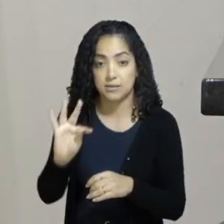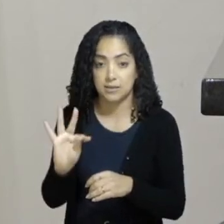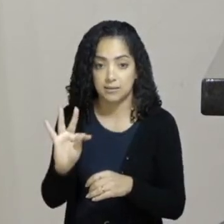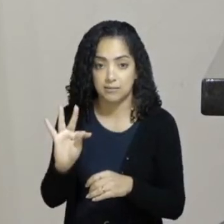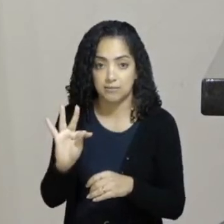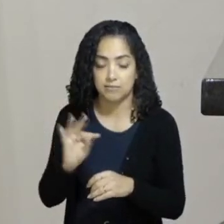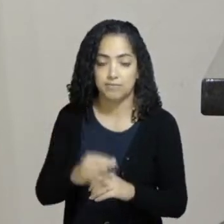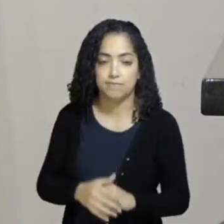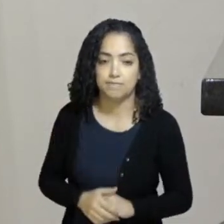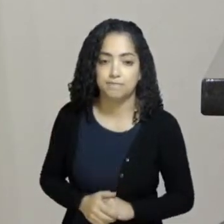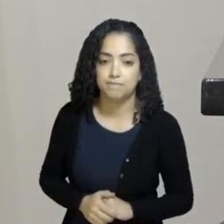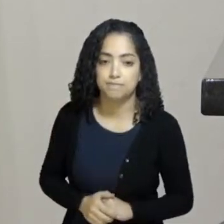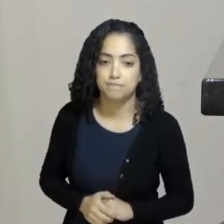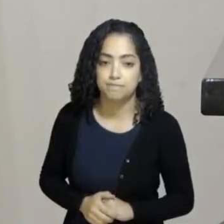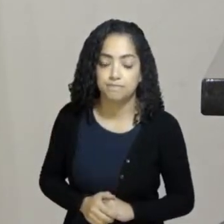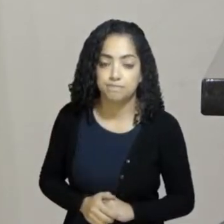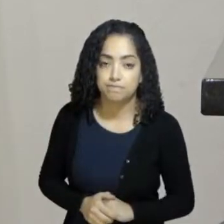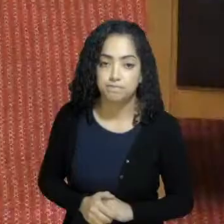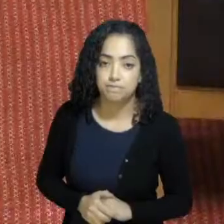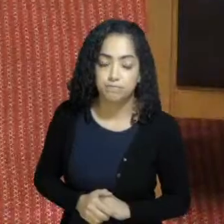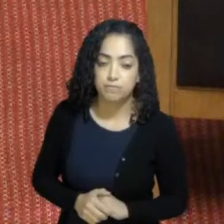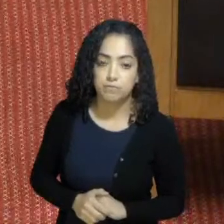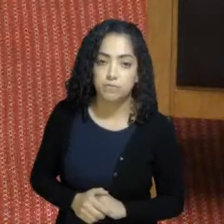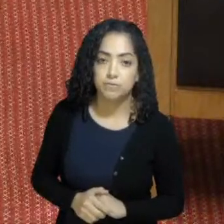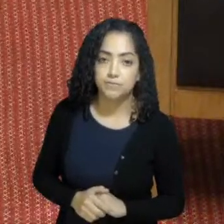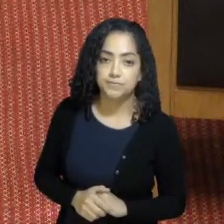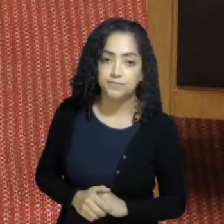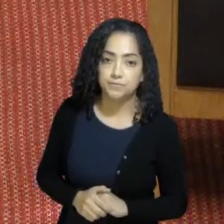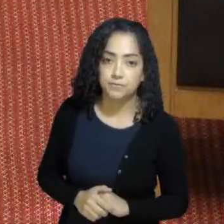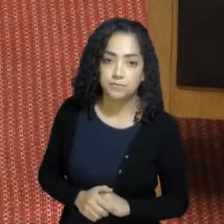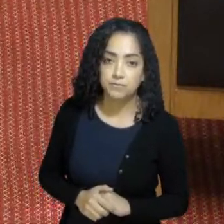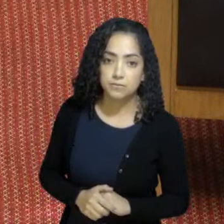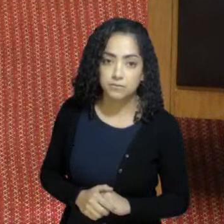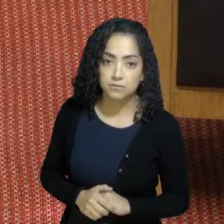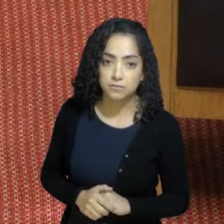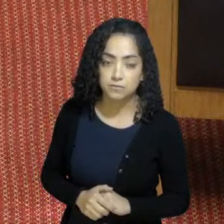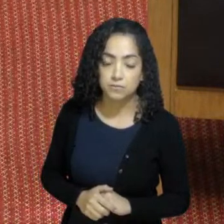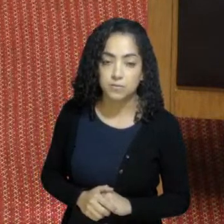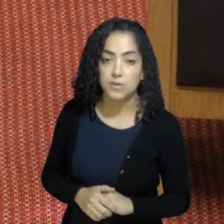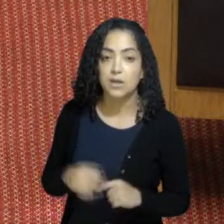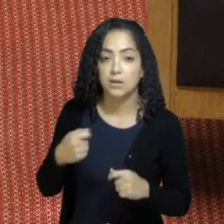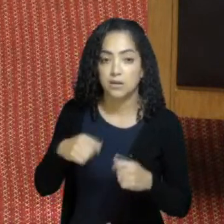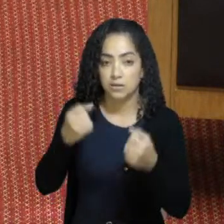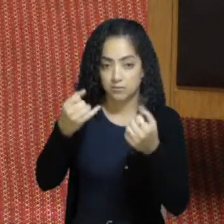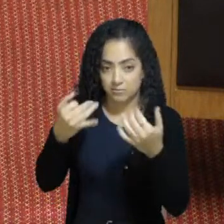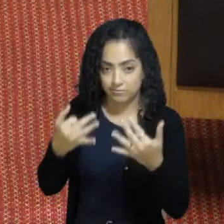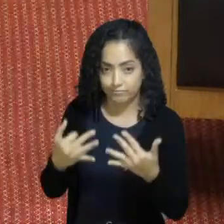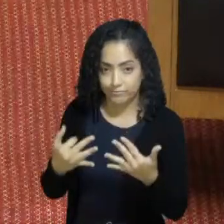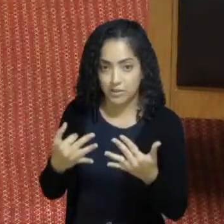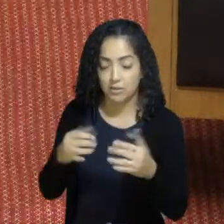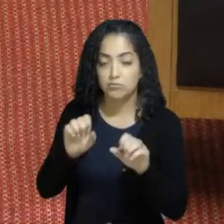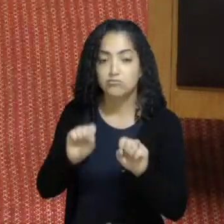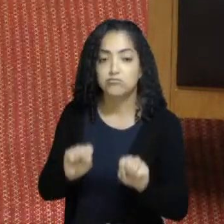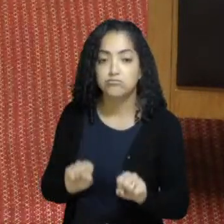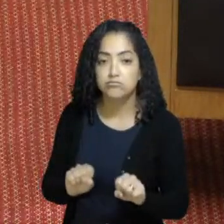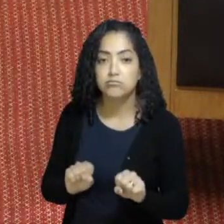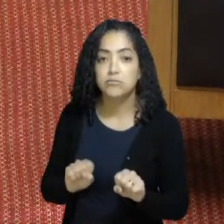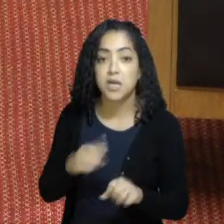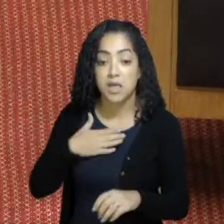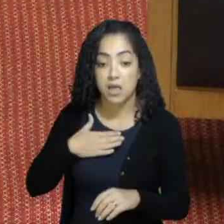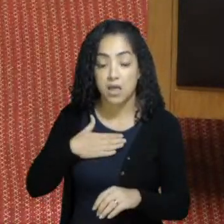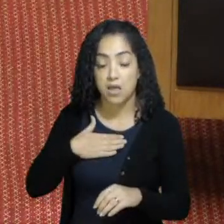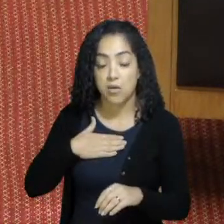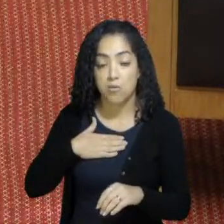deputado Carlos Humberto quero dar um testemunho para o senhor eu sou testemunha viva